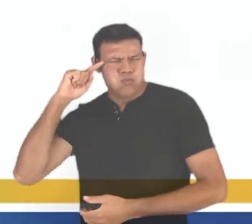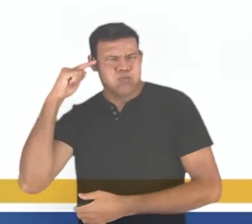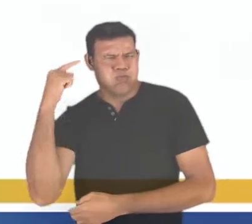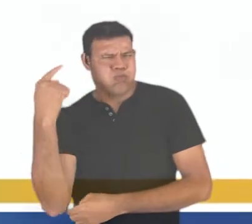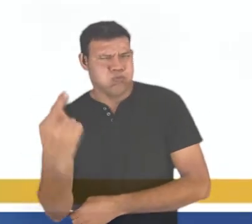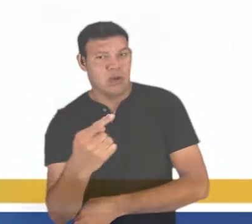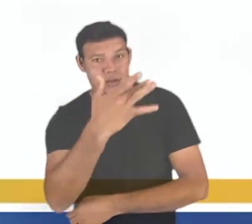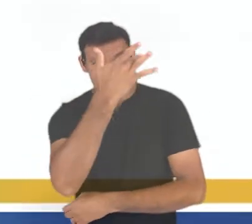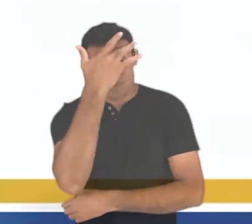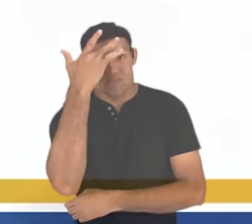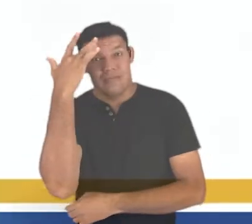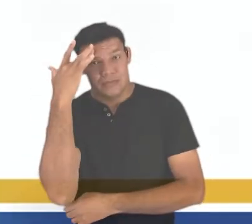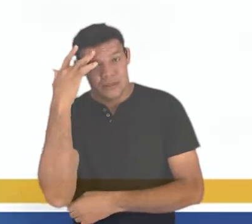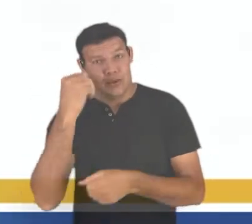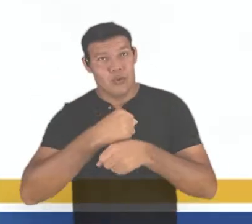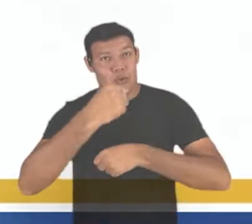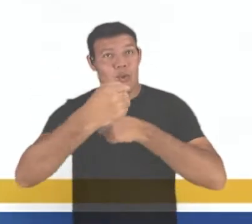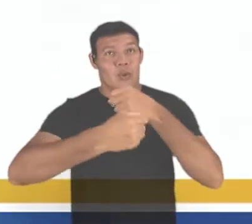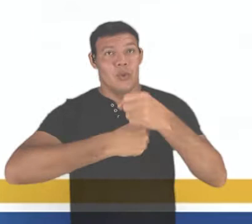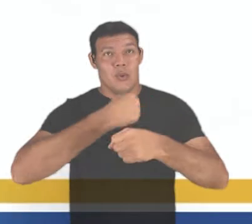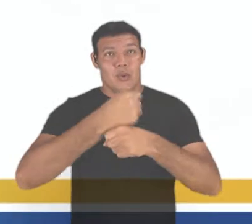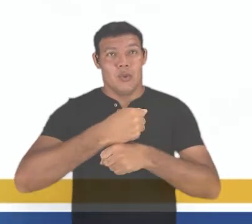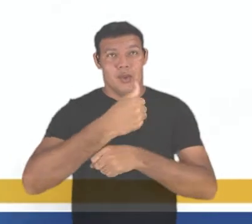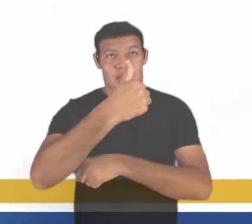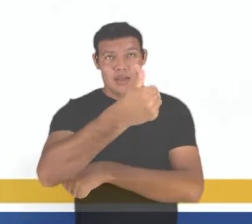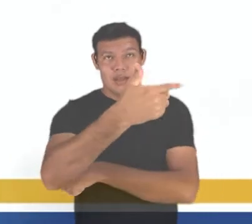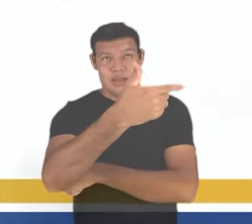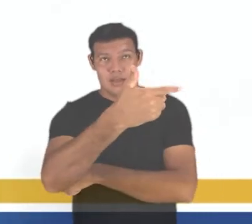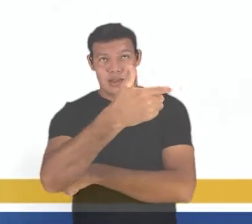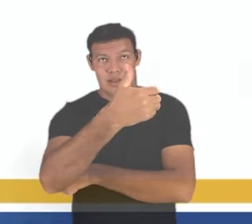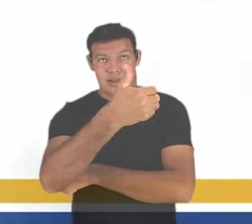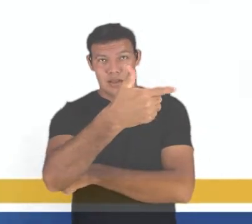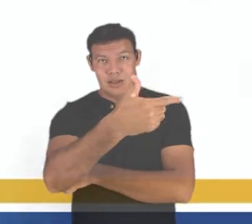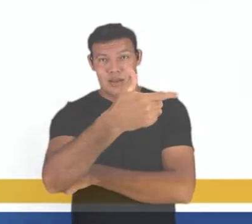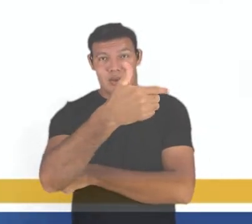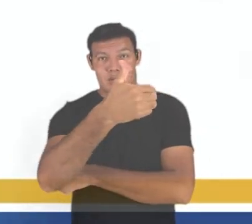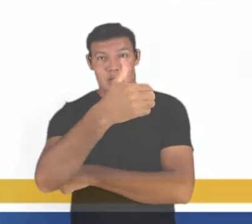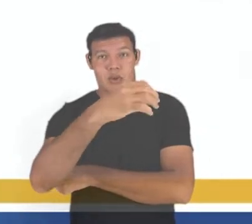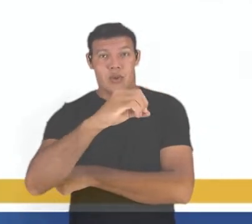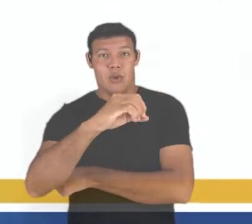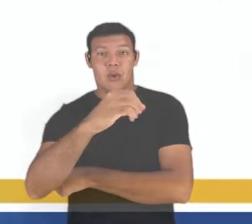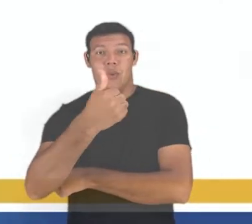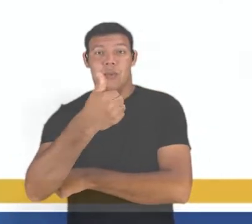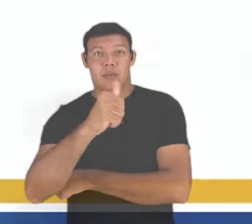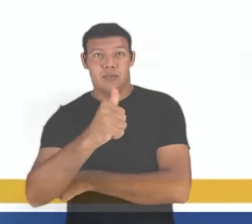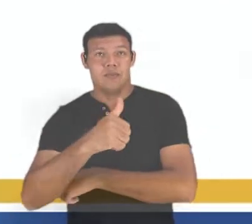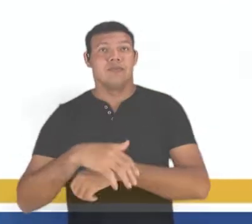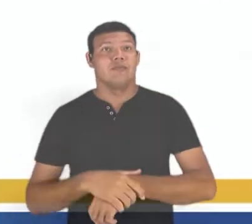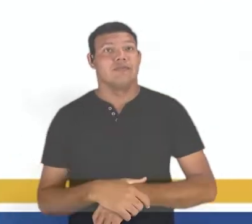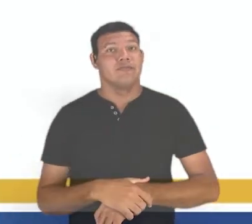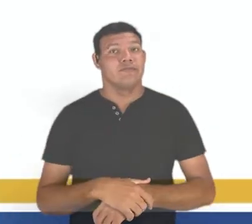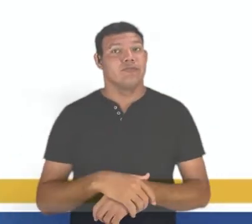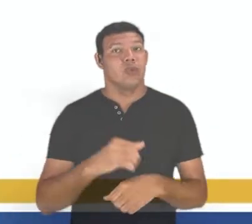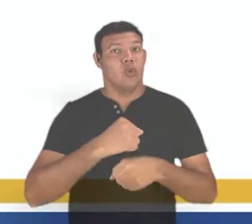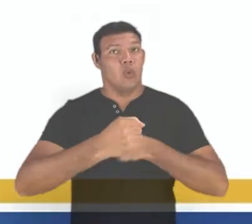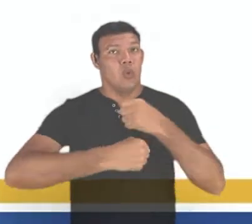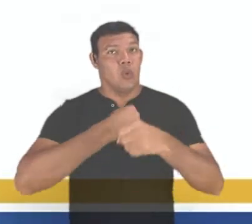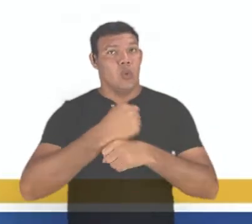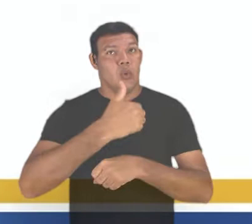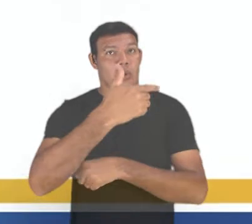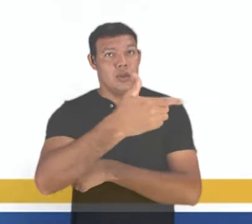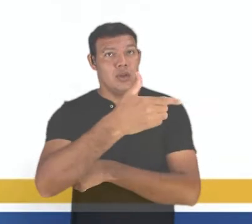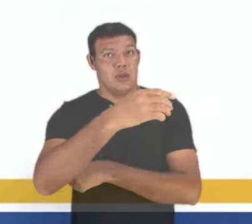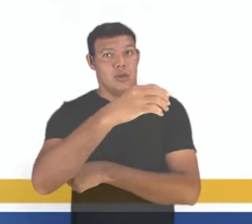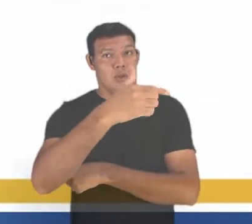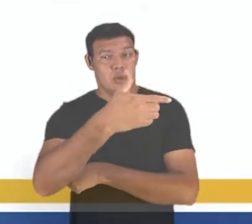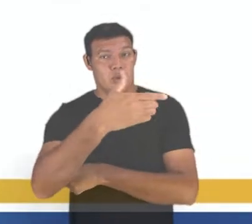Em 2020 nós tínhamos 7,8 bilhões. Mas o que contribui para esse crescimento acelerado da população?